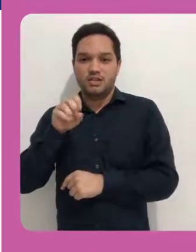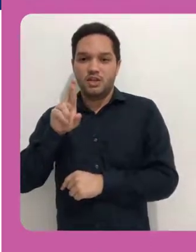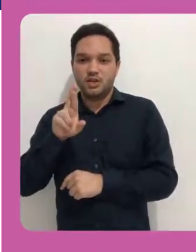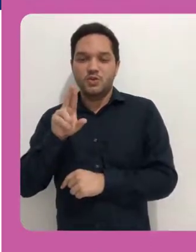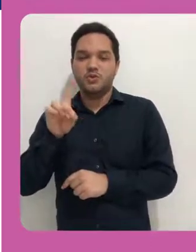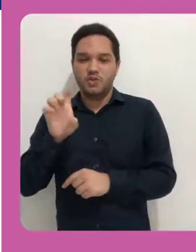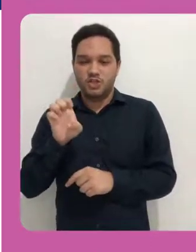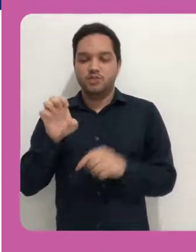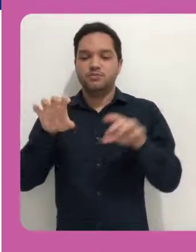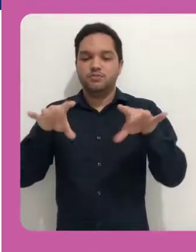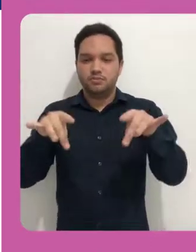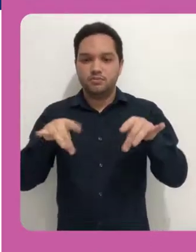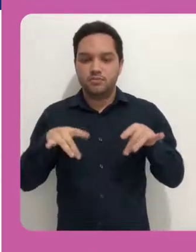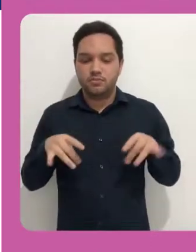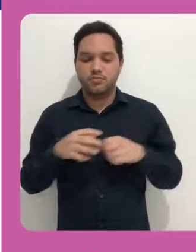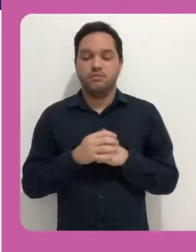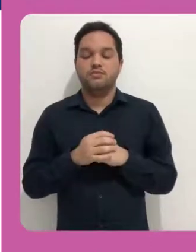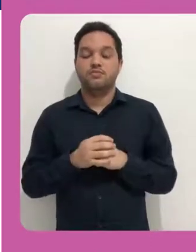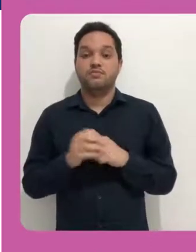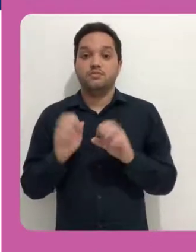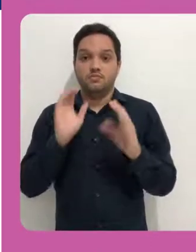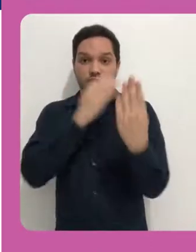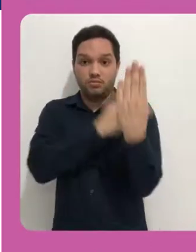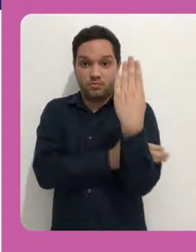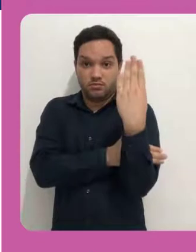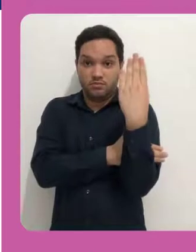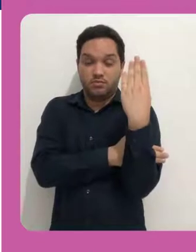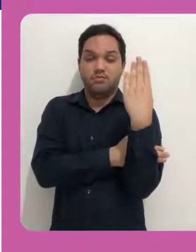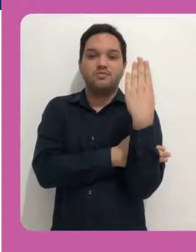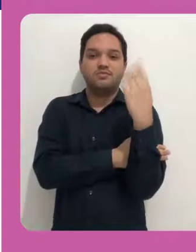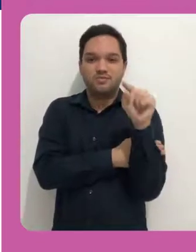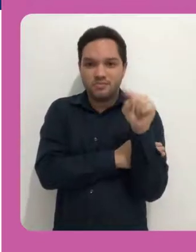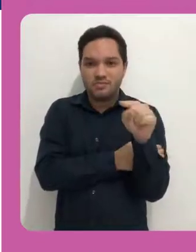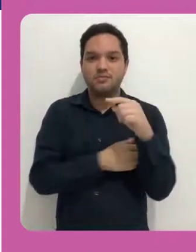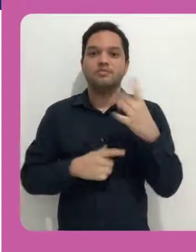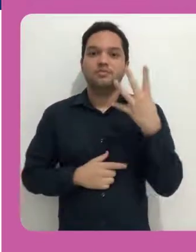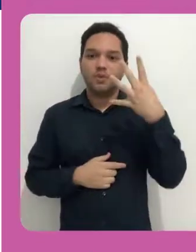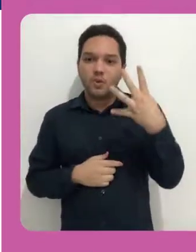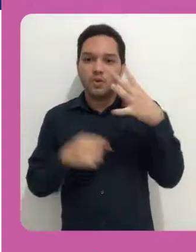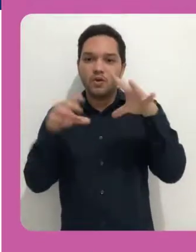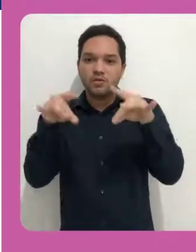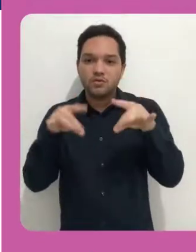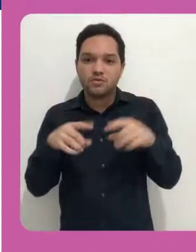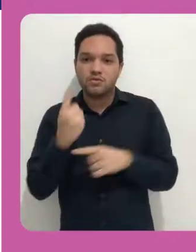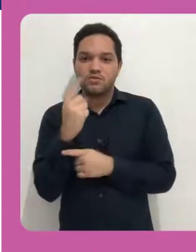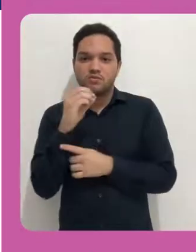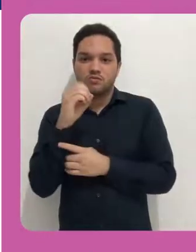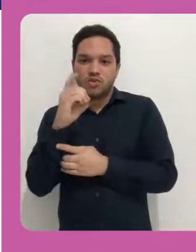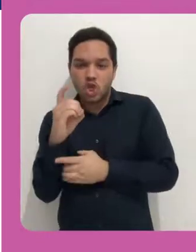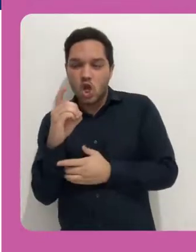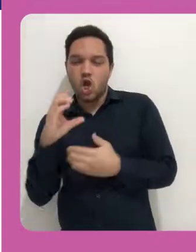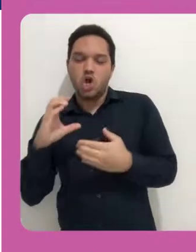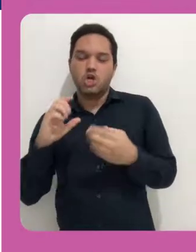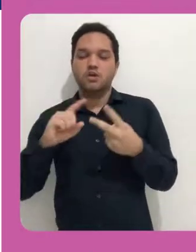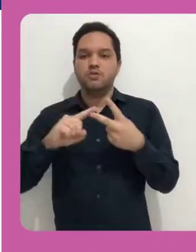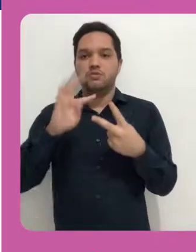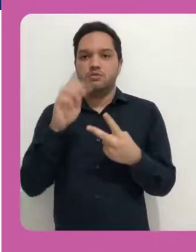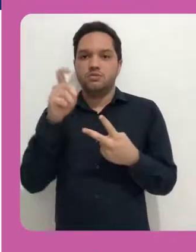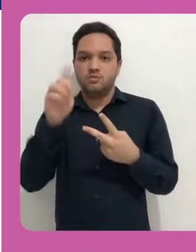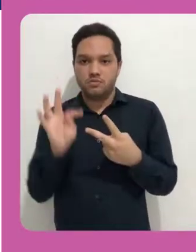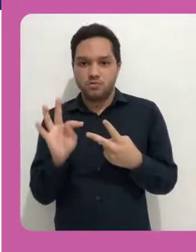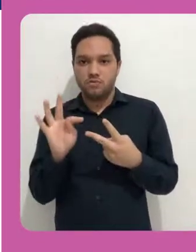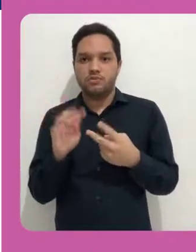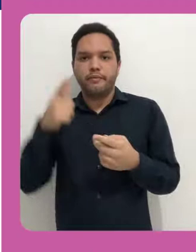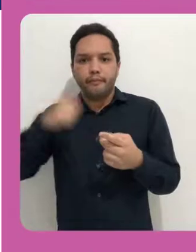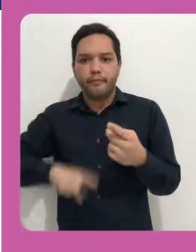doc, txt, e ainda uma outra subpasta, material de apoio, com outros dois arquivos. Bom, deixa